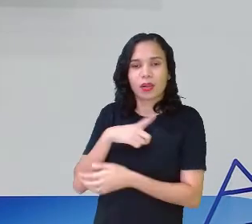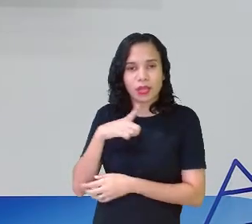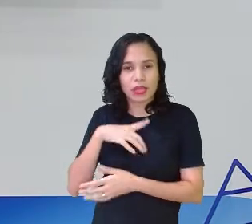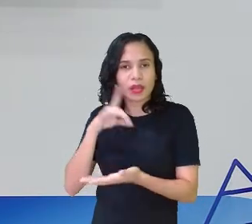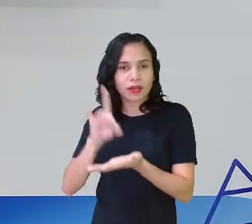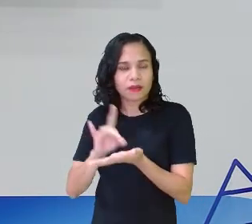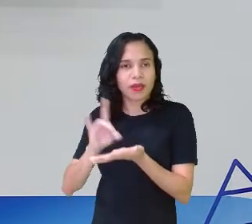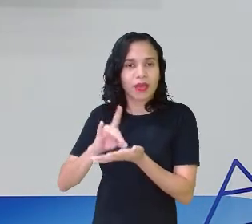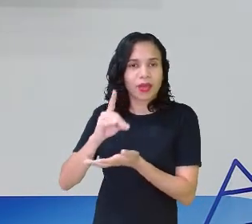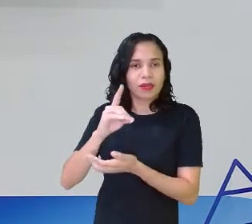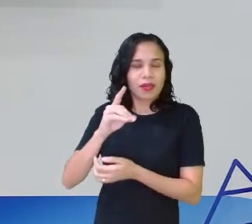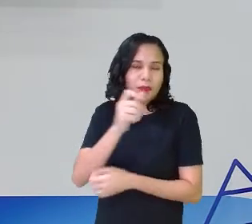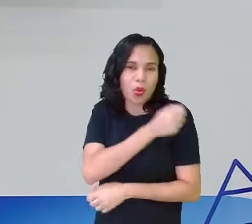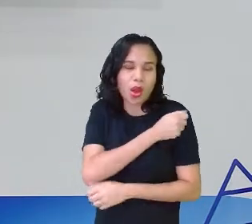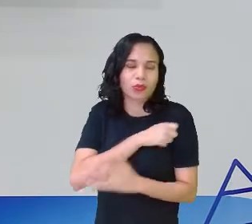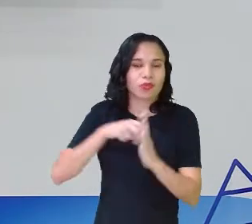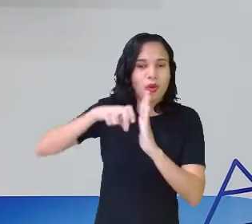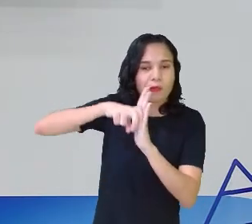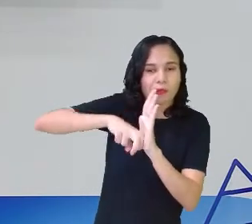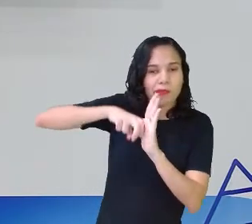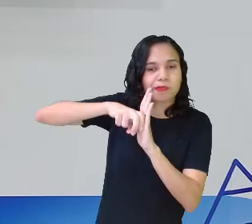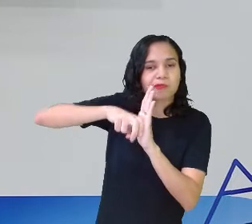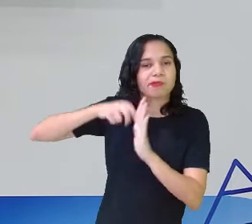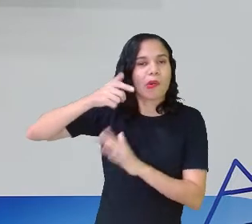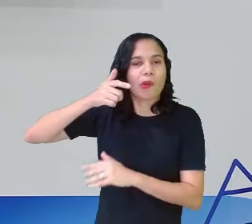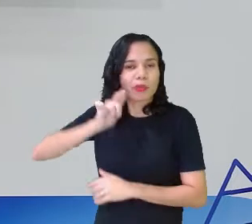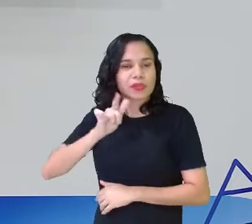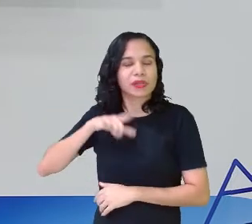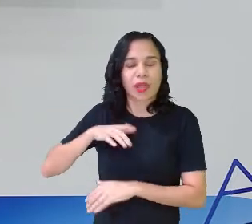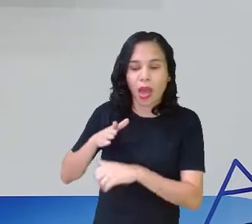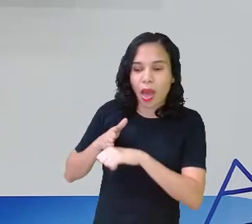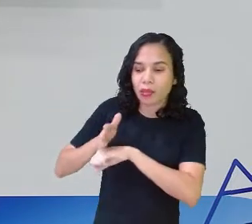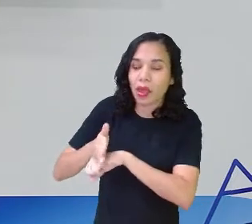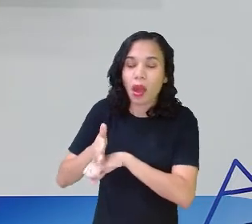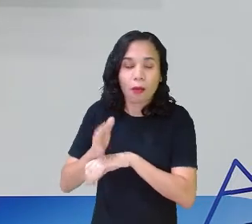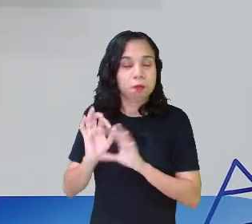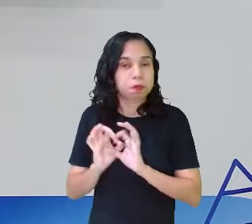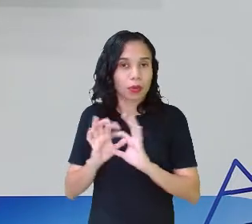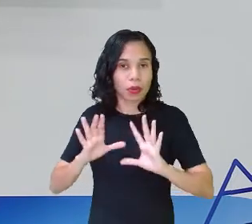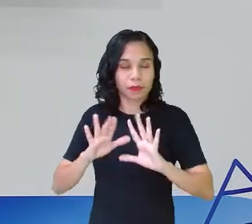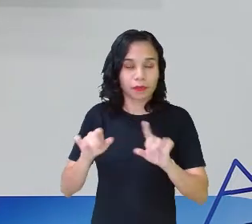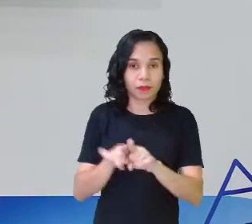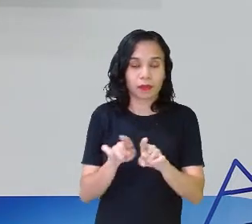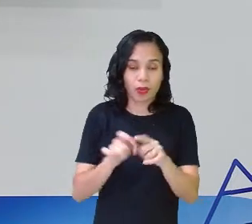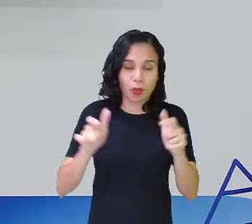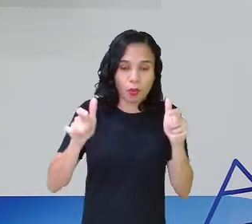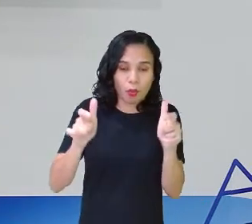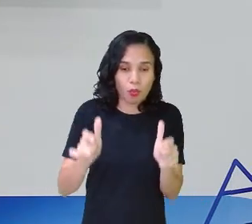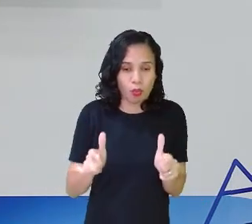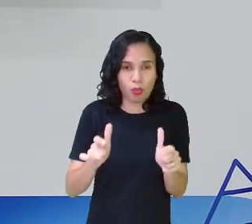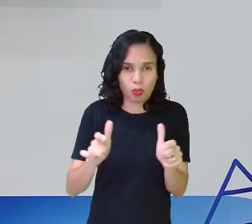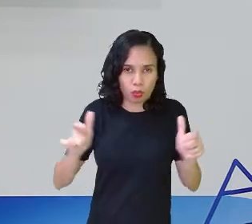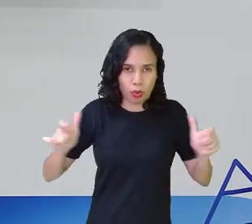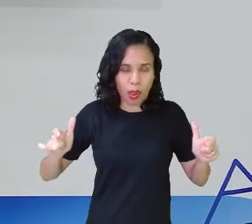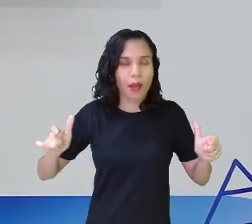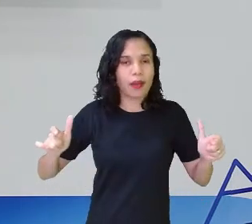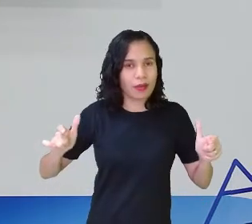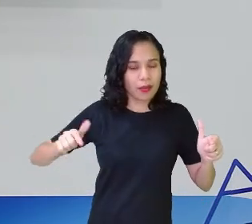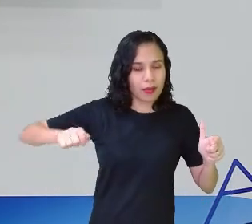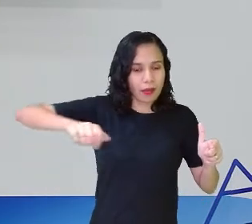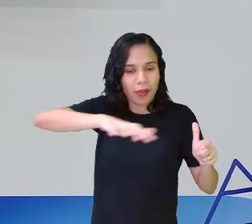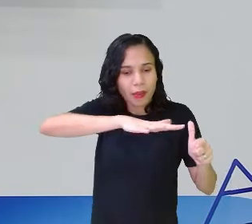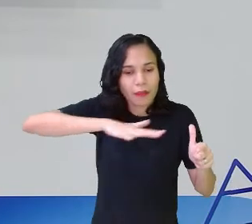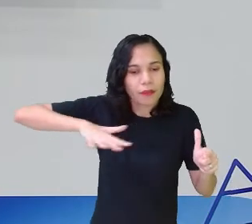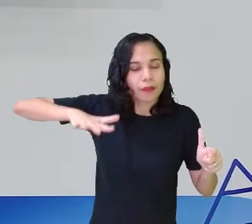estudante que usa a cadeira de rodas tenha acesso, né? É o espaço da escola o espaço onde